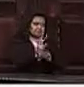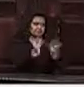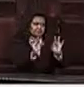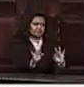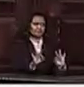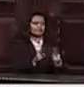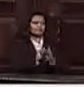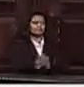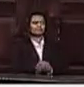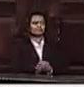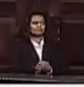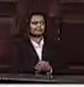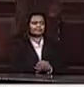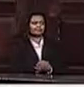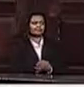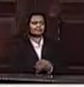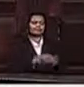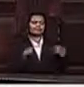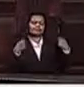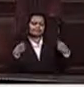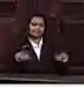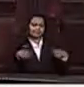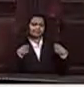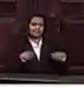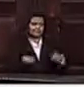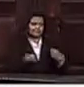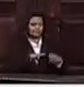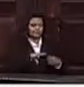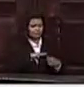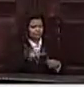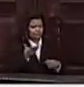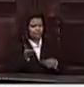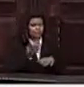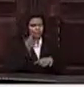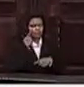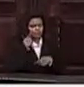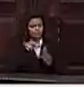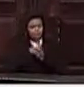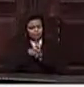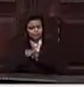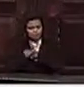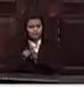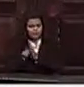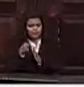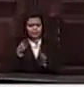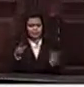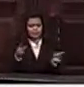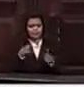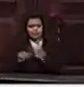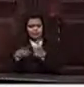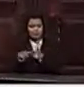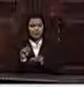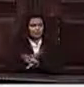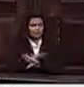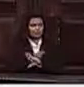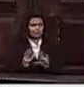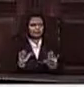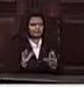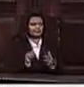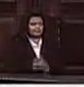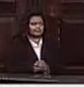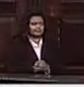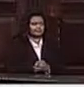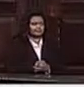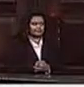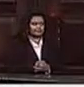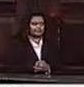Então, precisamos tocar na ferida, precisamos resolver esse problema. Mas não quero, já estou me concluindo,